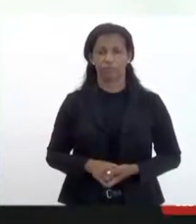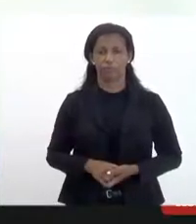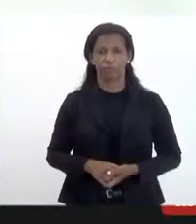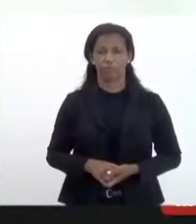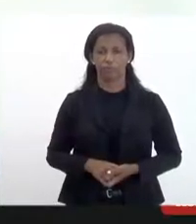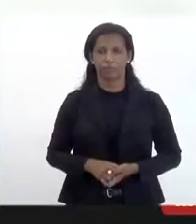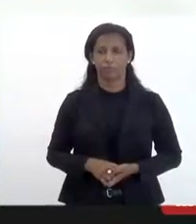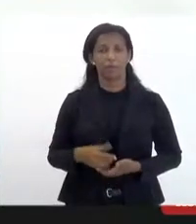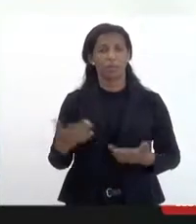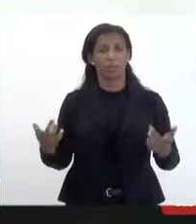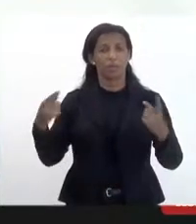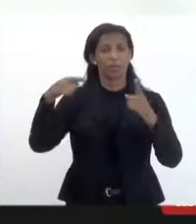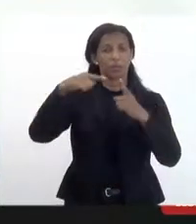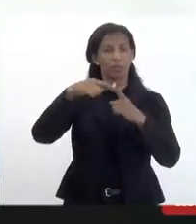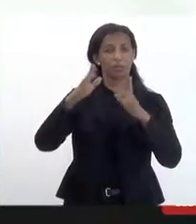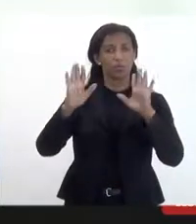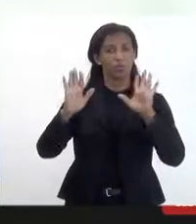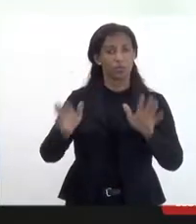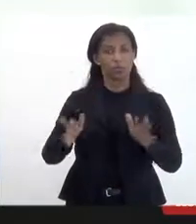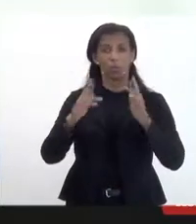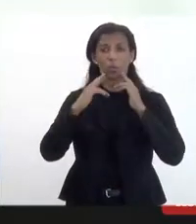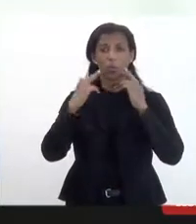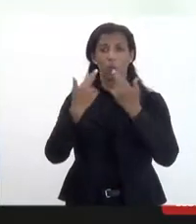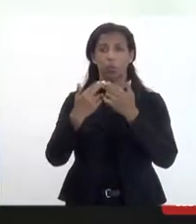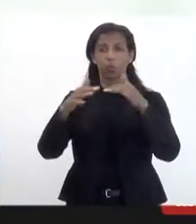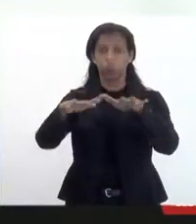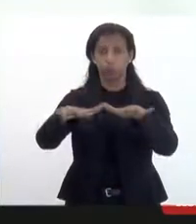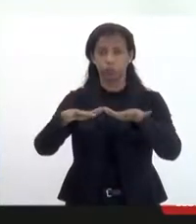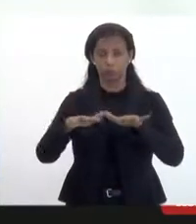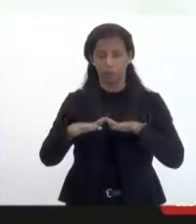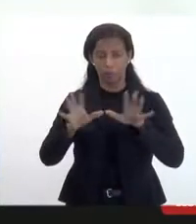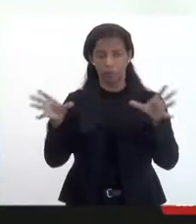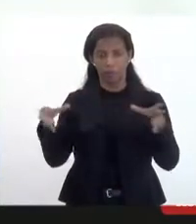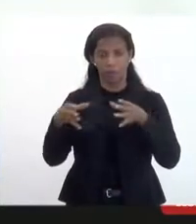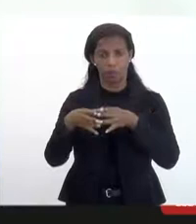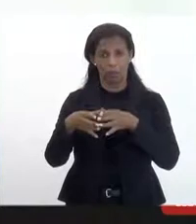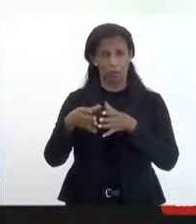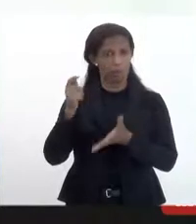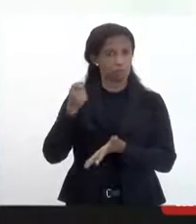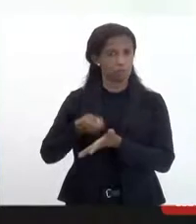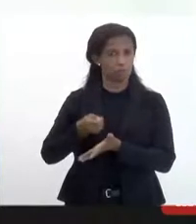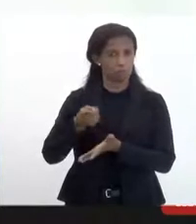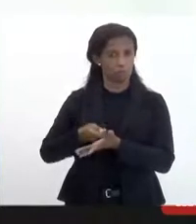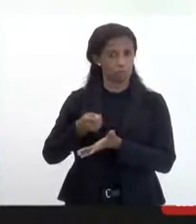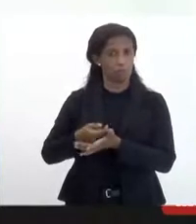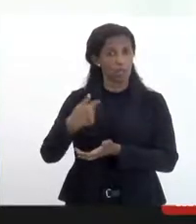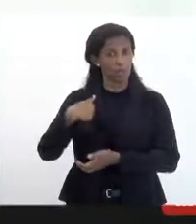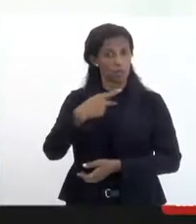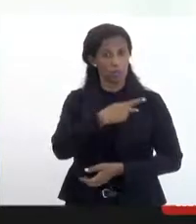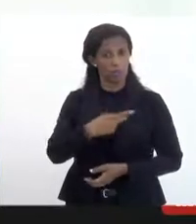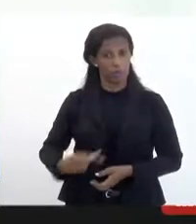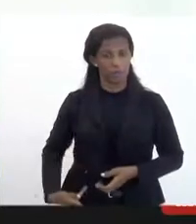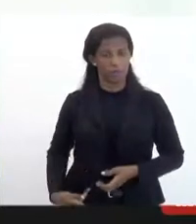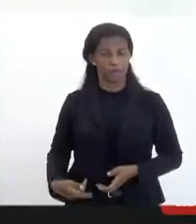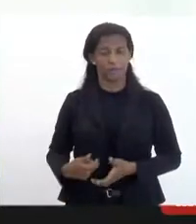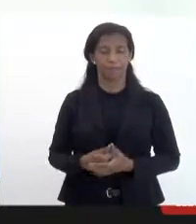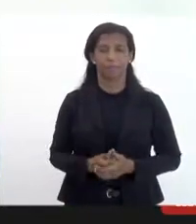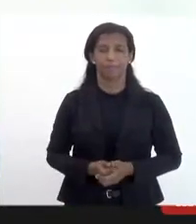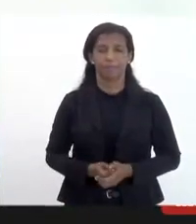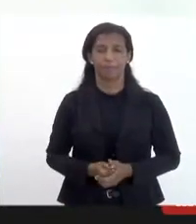E foi objeto já de uma audiência pública nossa pela Comissão de Tributação, a qual presidi.